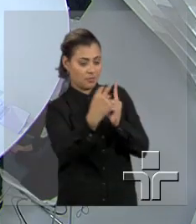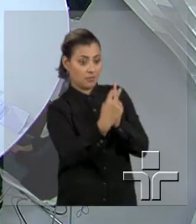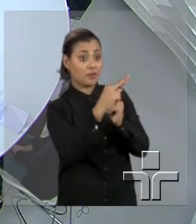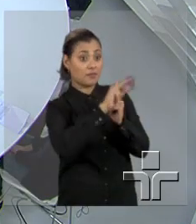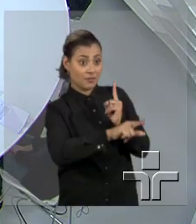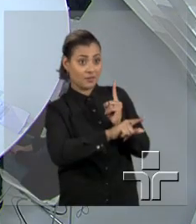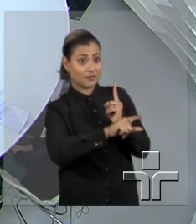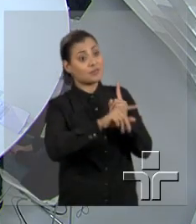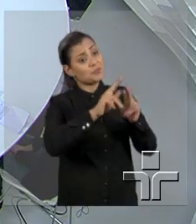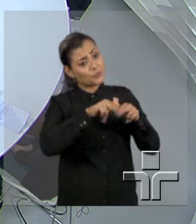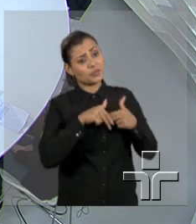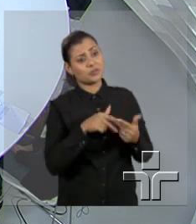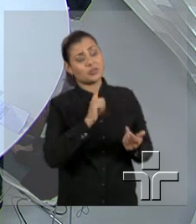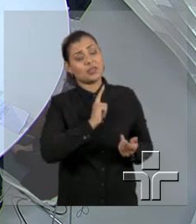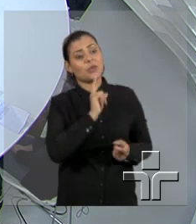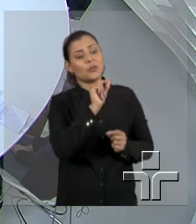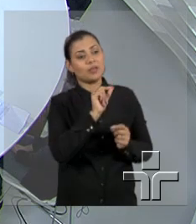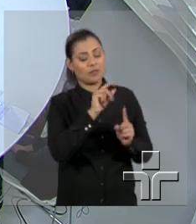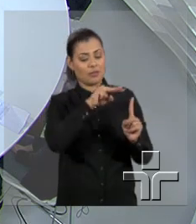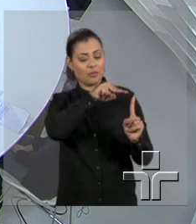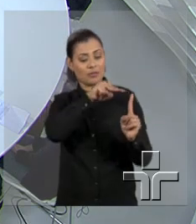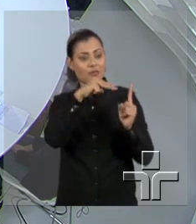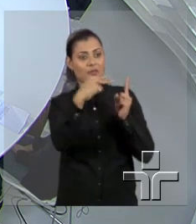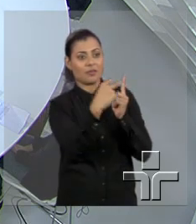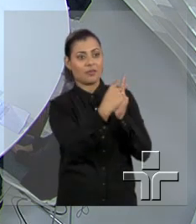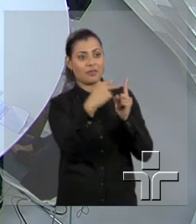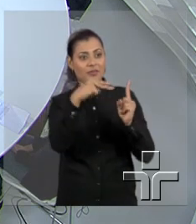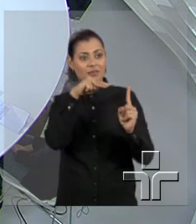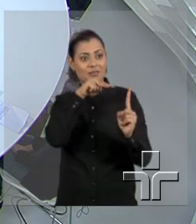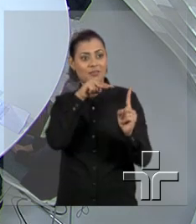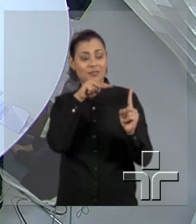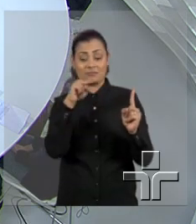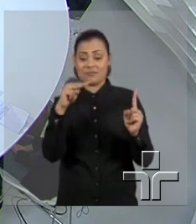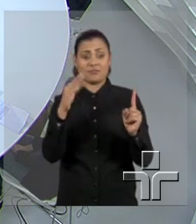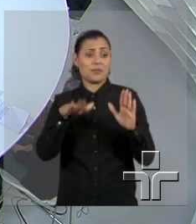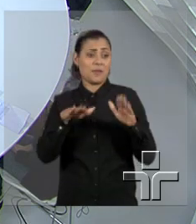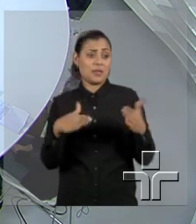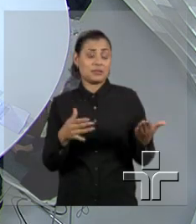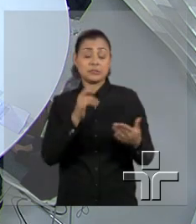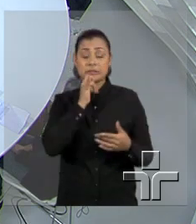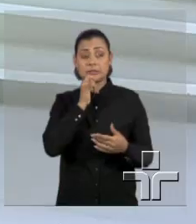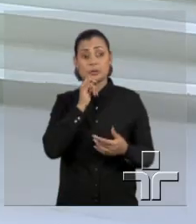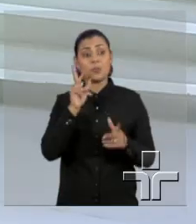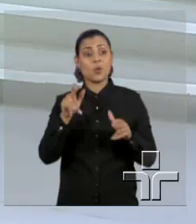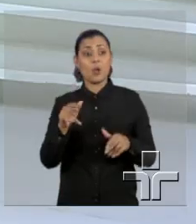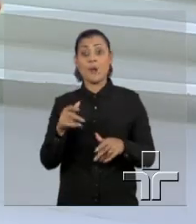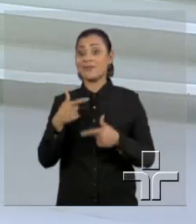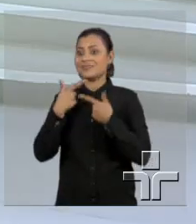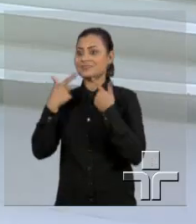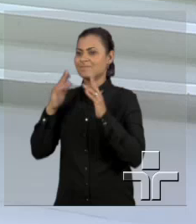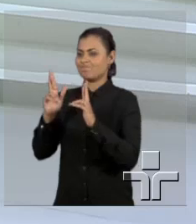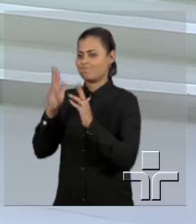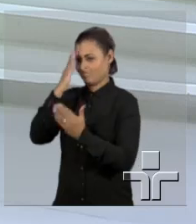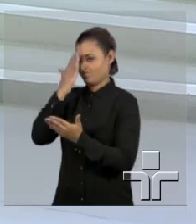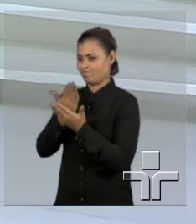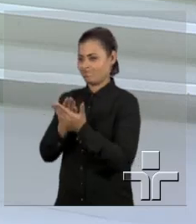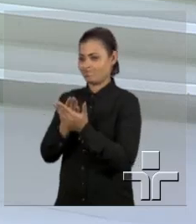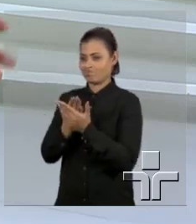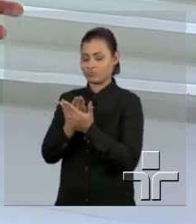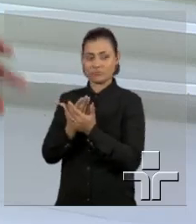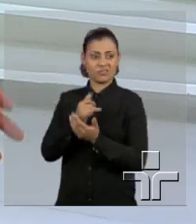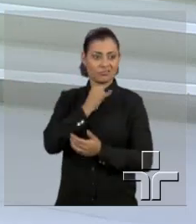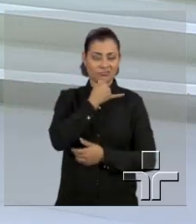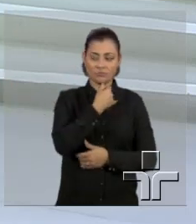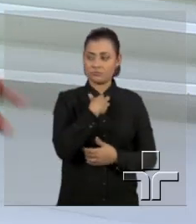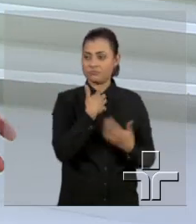partir de um critério, de um parâmetro, de um ponto inicial. Por exemplo, o otimismo, o pessimismo. Quem é otimista vê as coisas por um jeito,